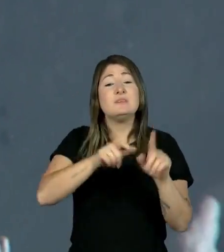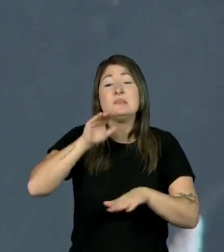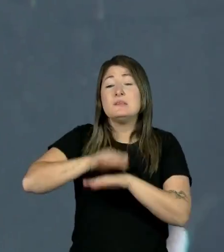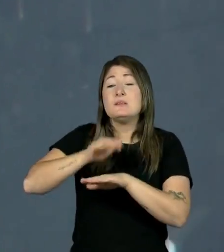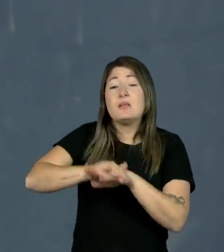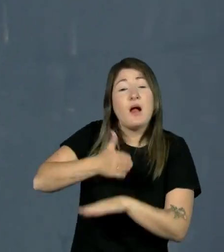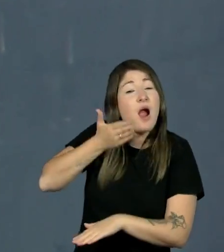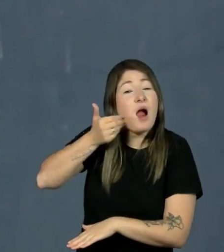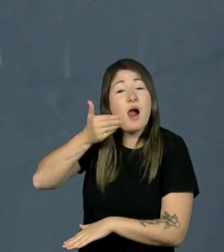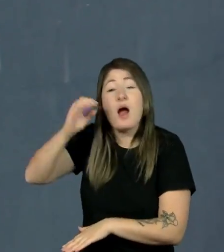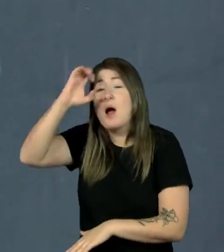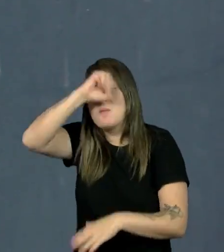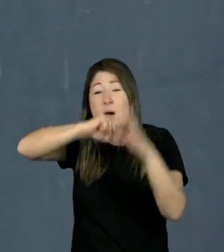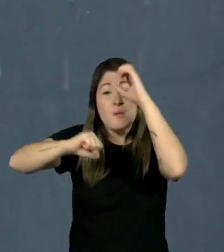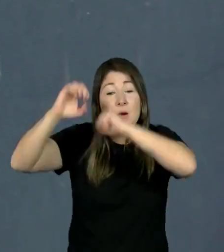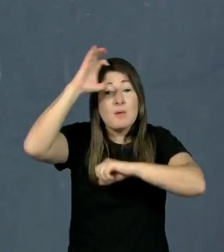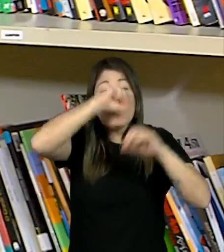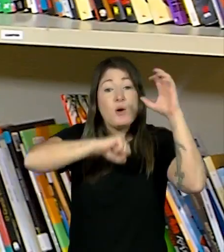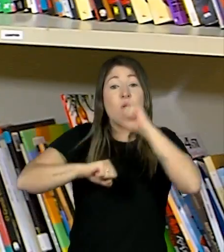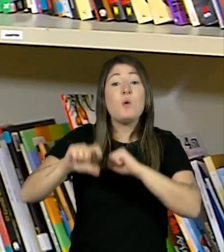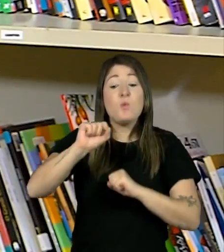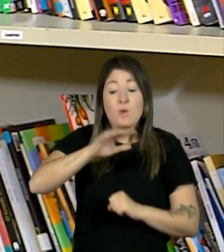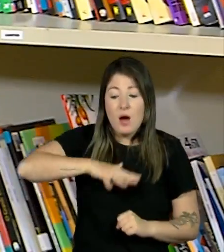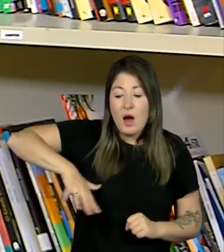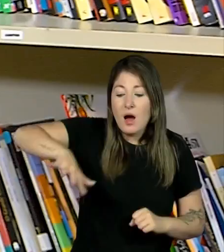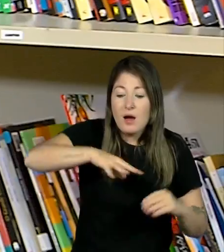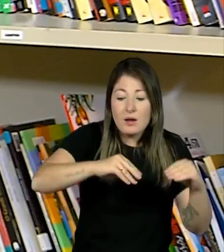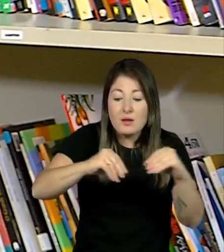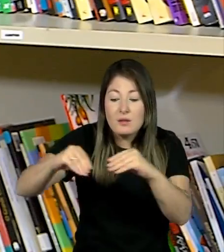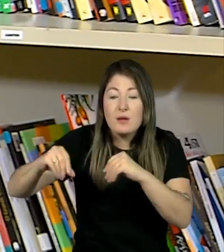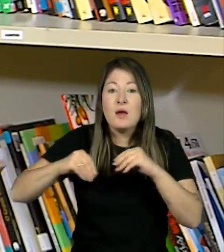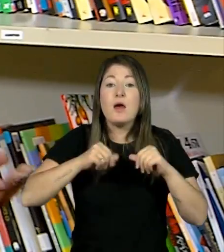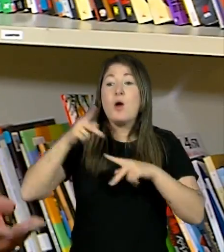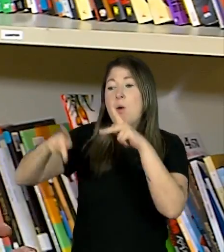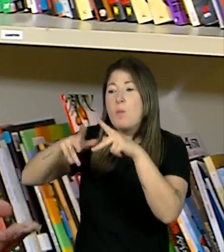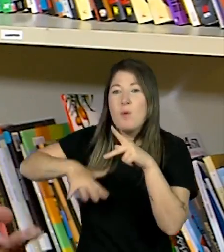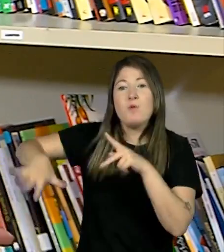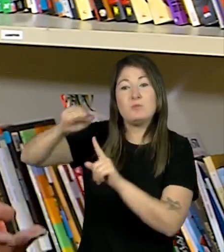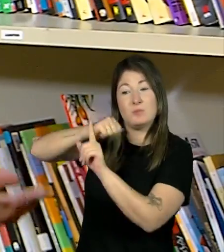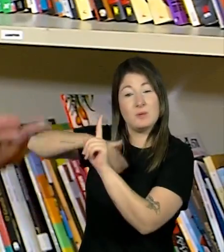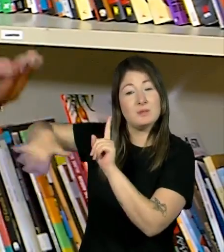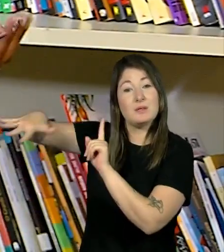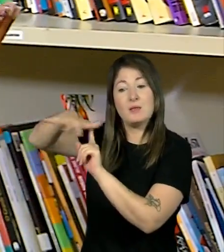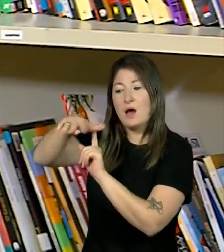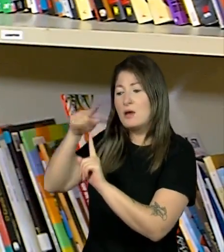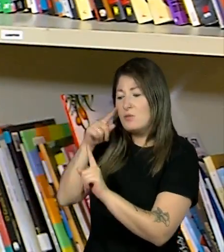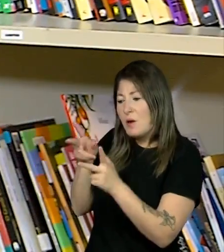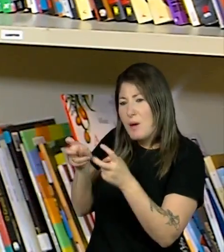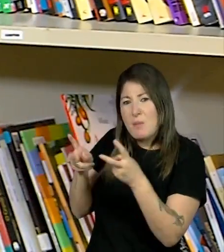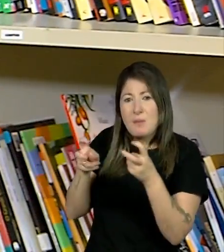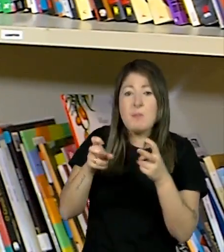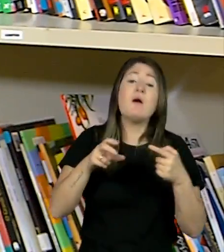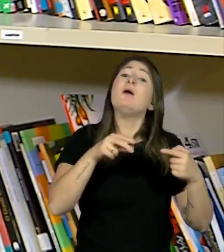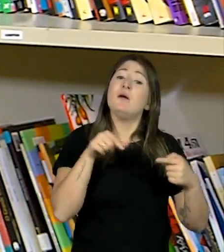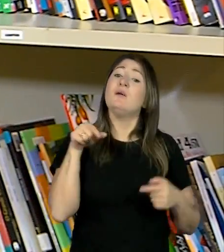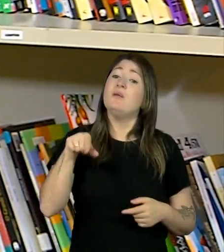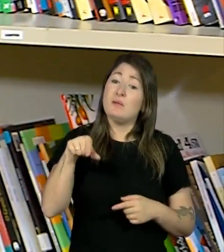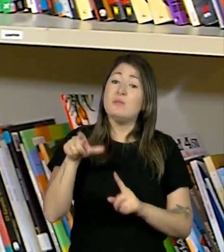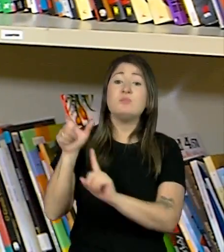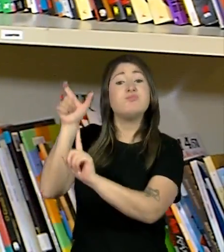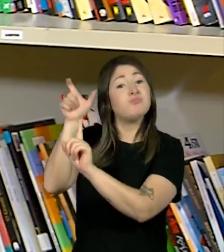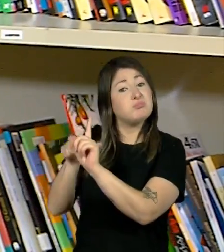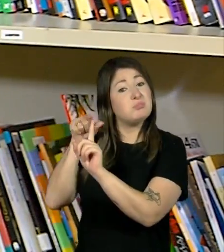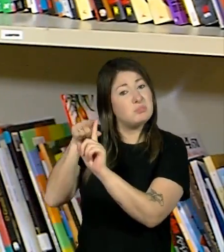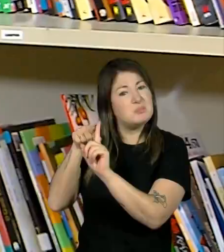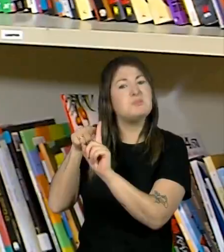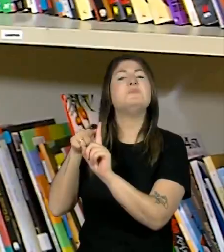as coisas da terra ali dele, o povo. E aí, quando o filho, né, do Patativa do Assaré veio até nós,